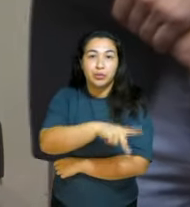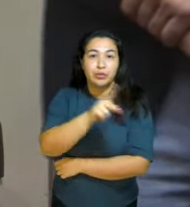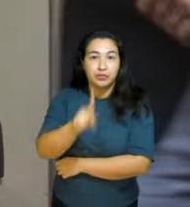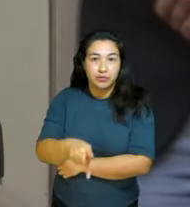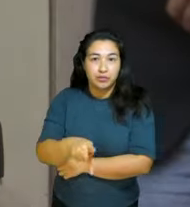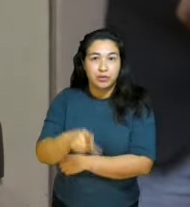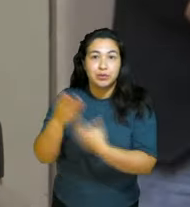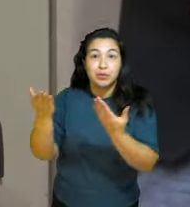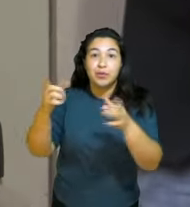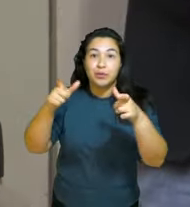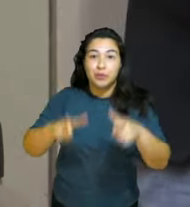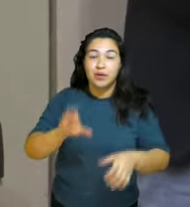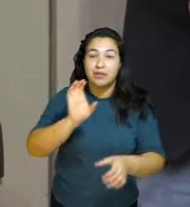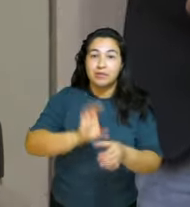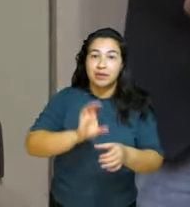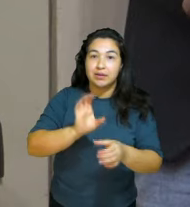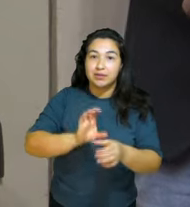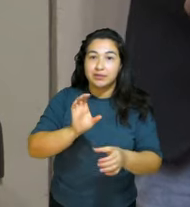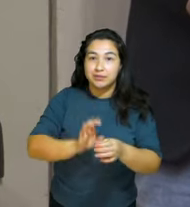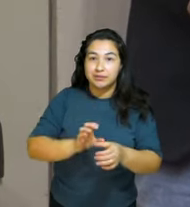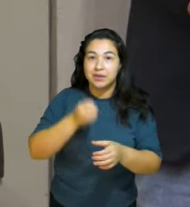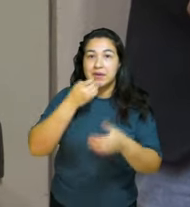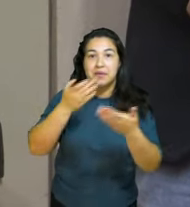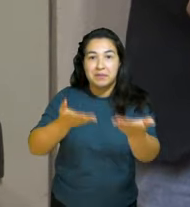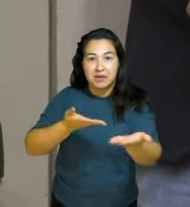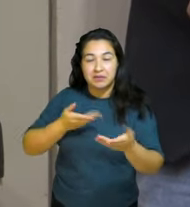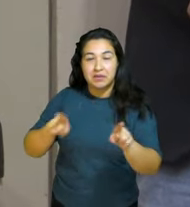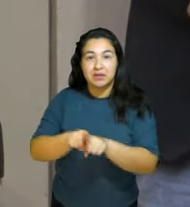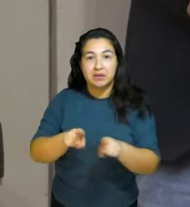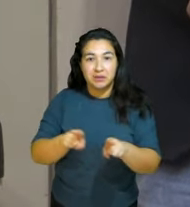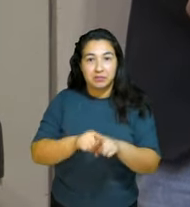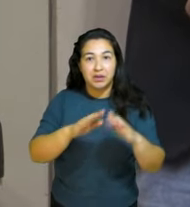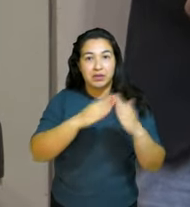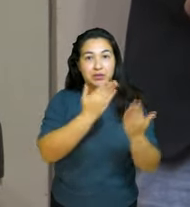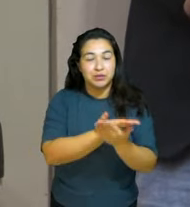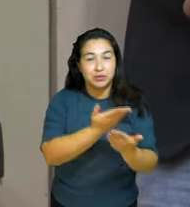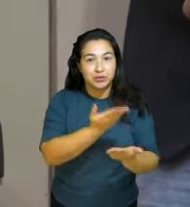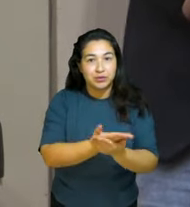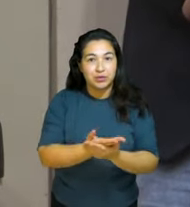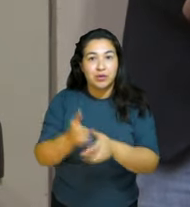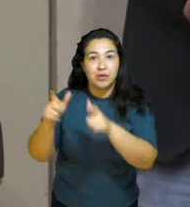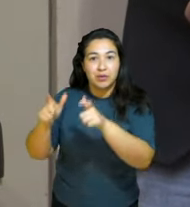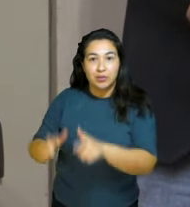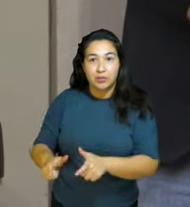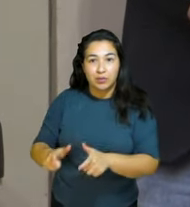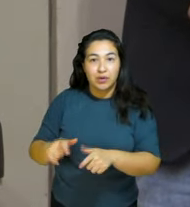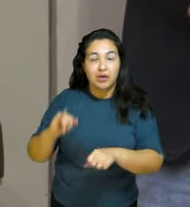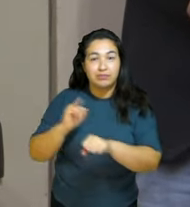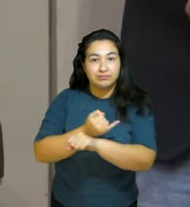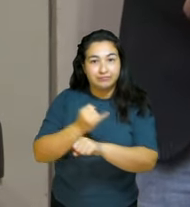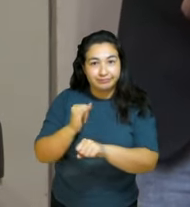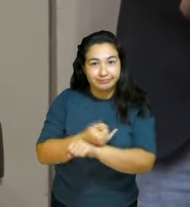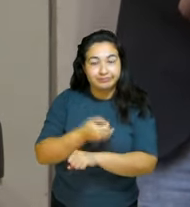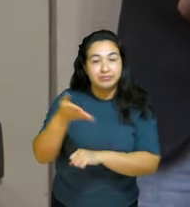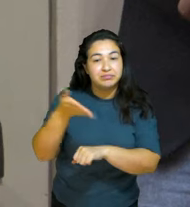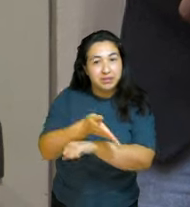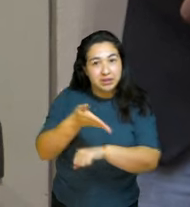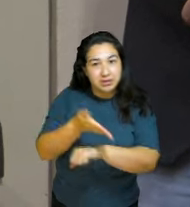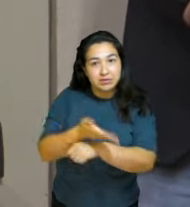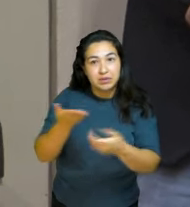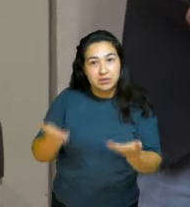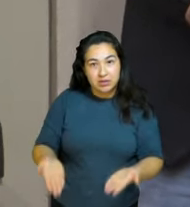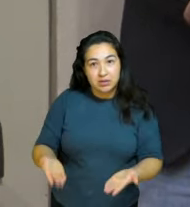lá de Canoinhas. Sejam bem-vindos. E também da Escola José Elias Moreira, lá do município de Joinville, que estão participando aqui do Parlamento